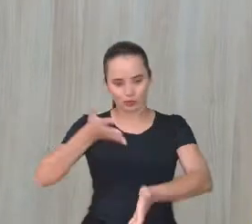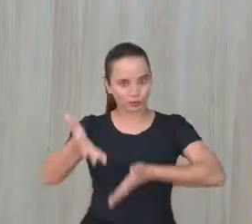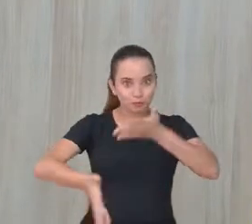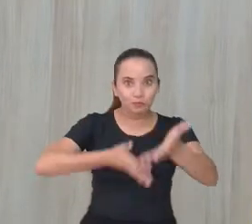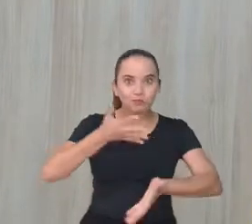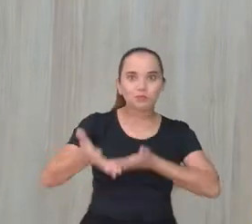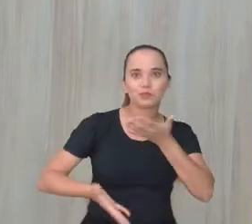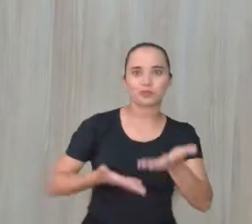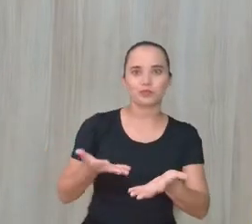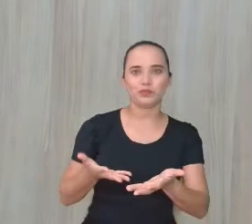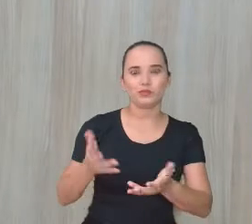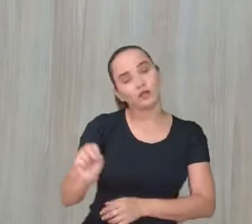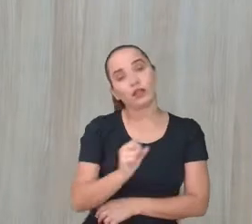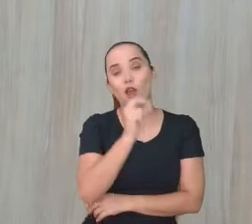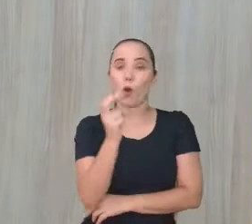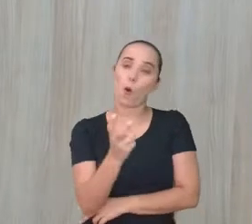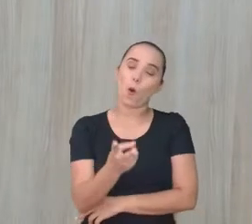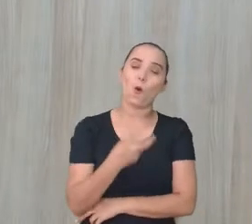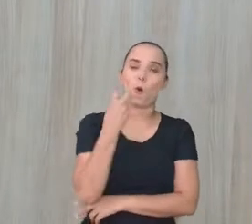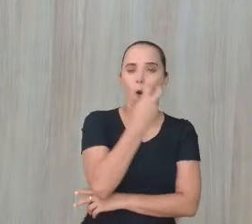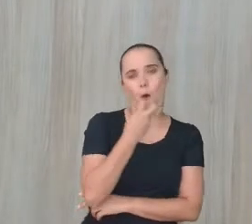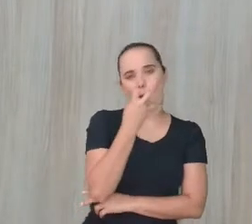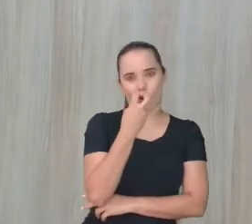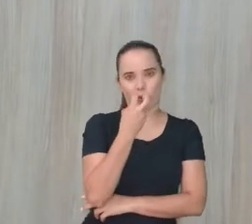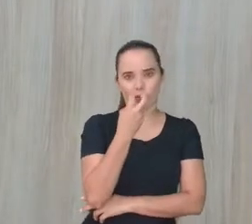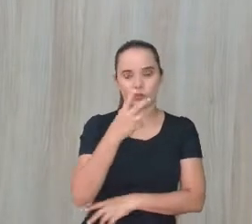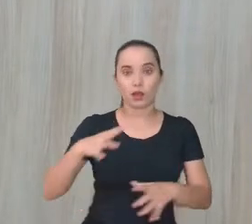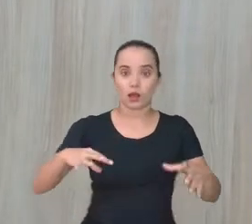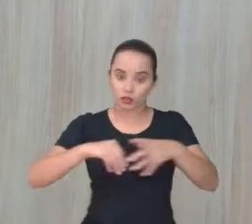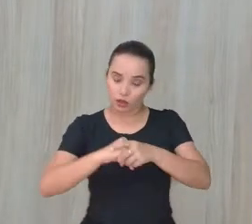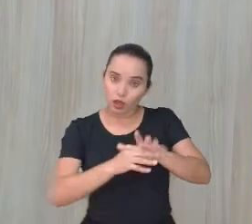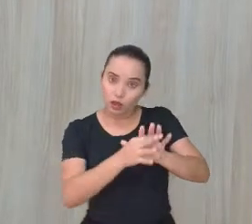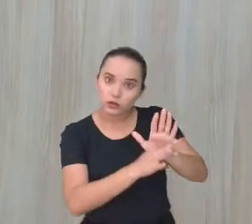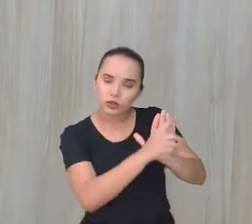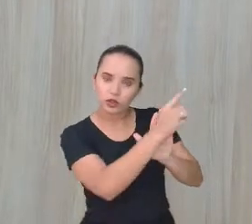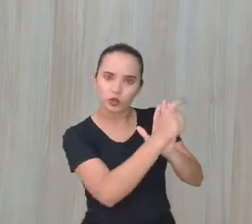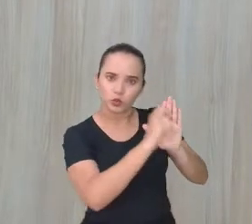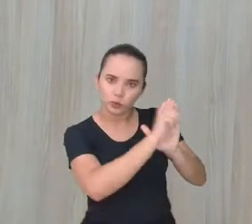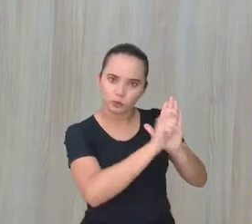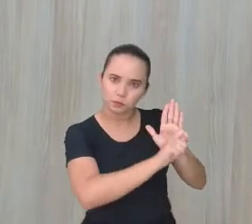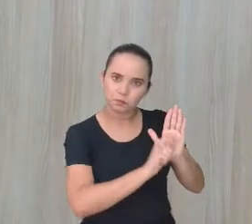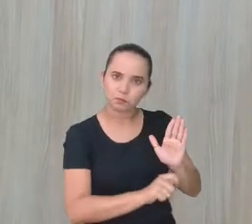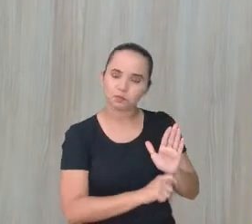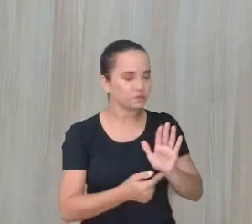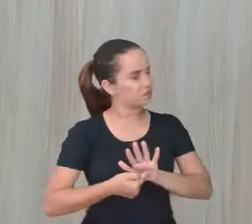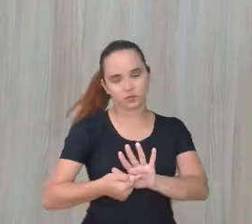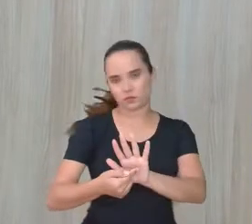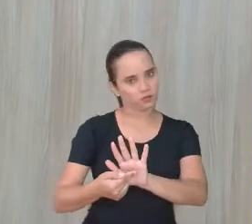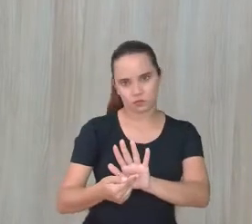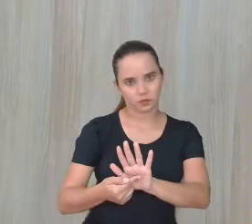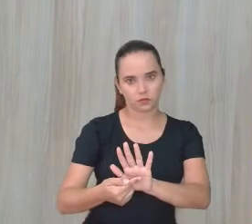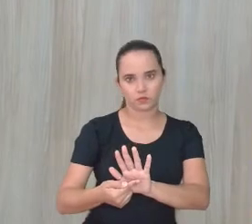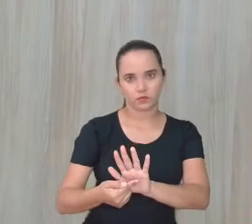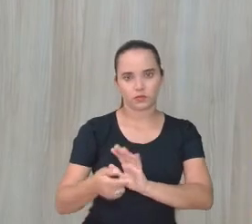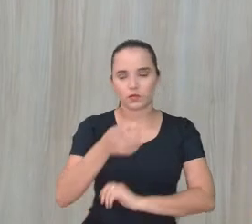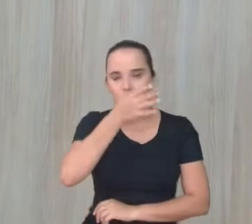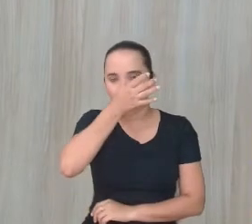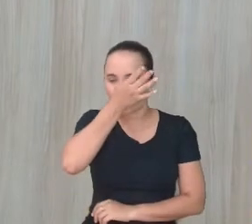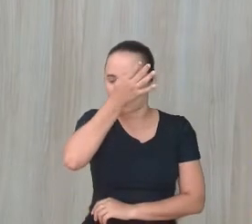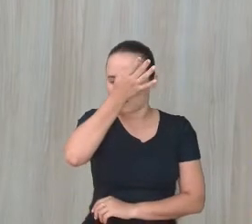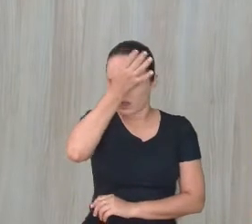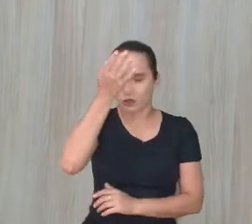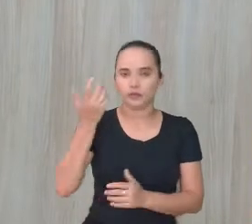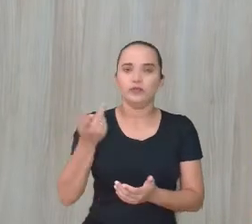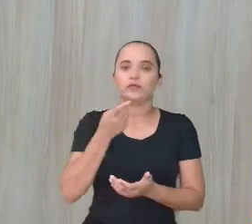escrito, essa hesitação não aparece. Não aparece esse comecinho quando ele diz assim, comecei